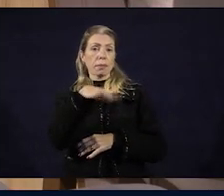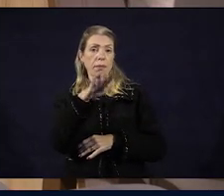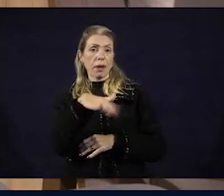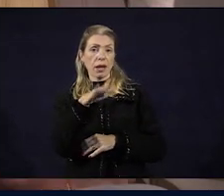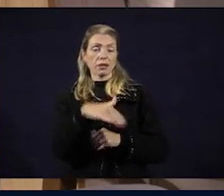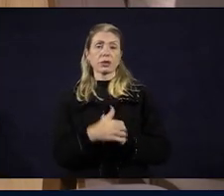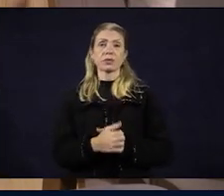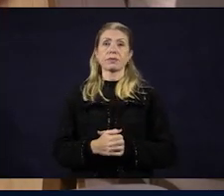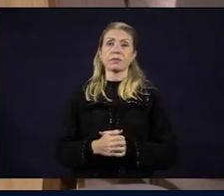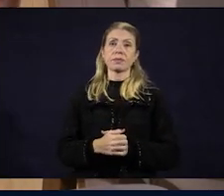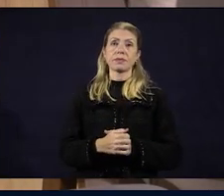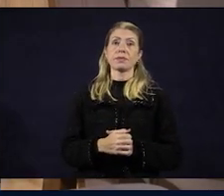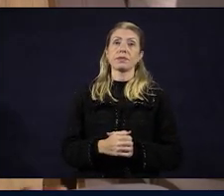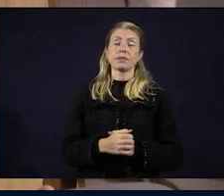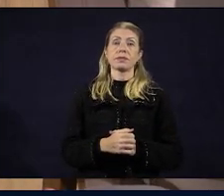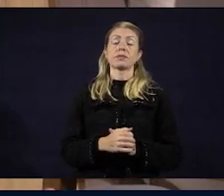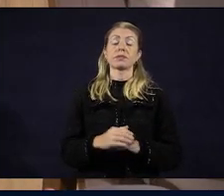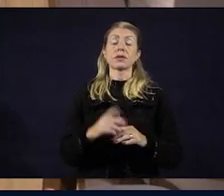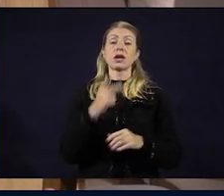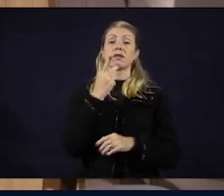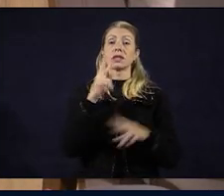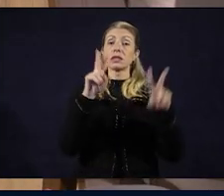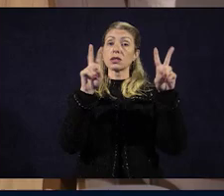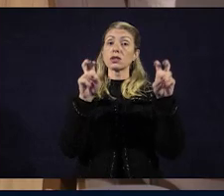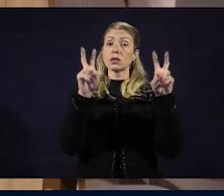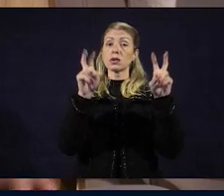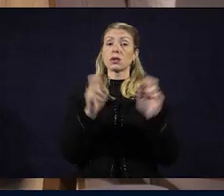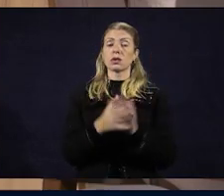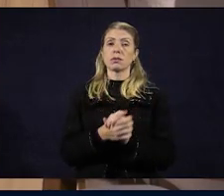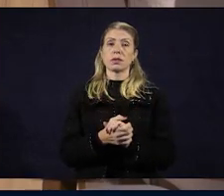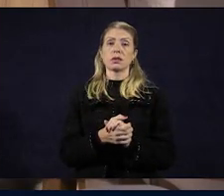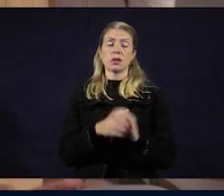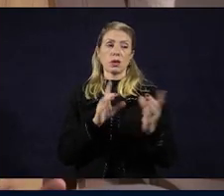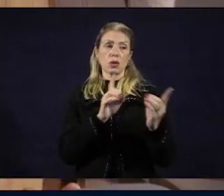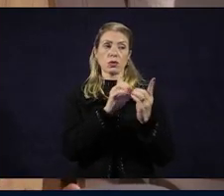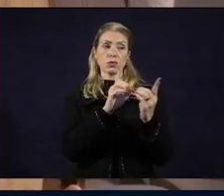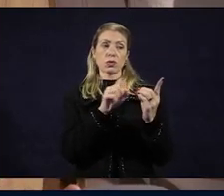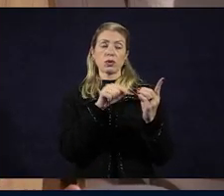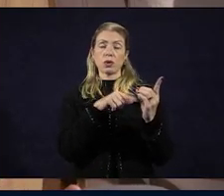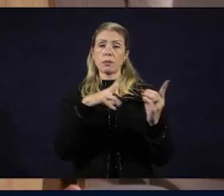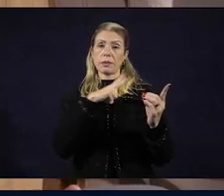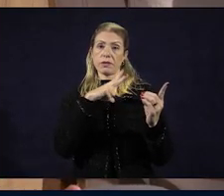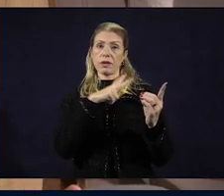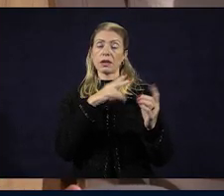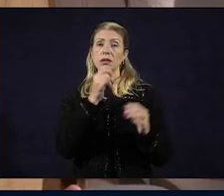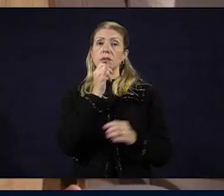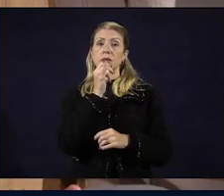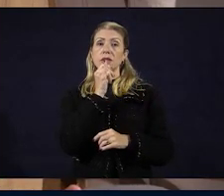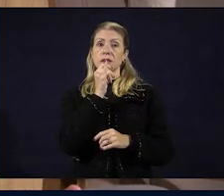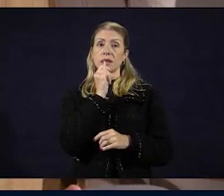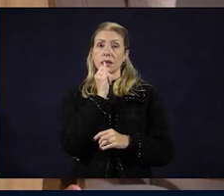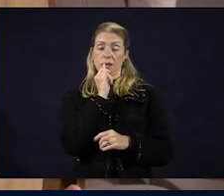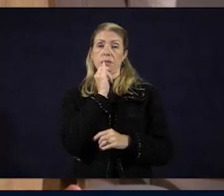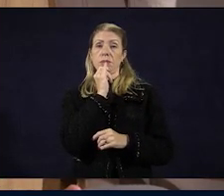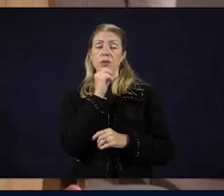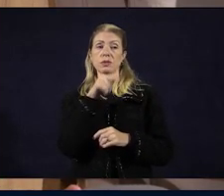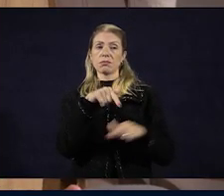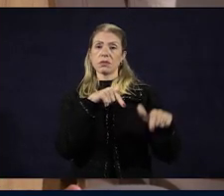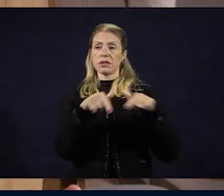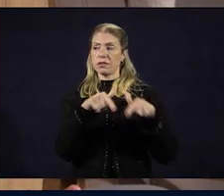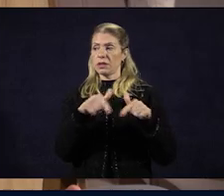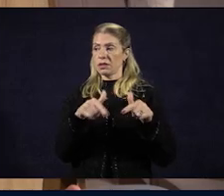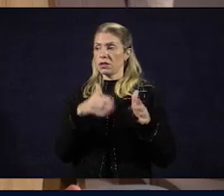é nesse sentido. Quando a gente fala do braço com o setor privado, e é que está aqui a Rumo, que tem feito um trabalho brilhante no